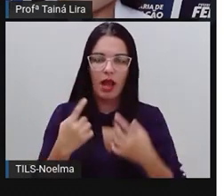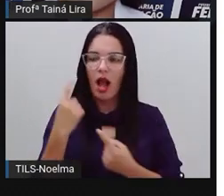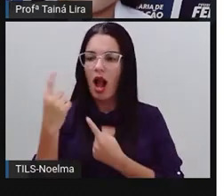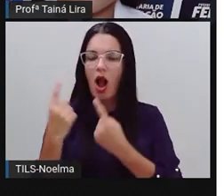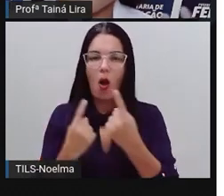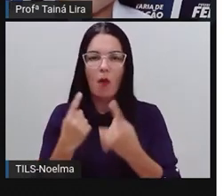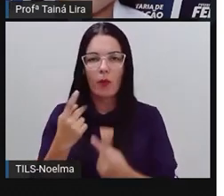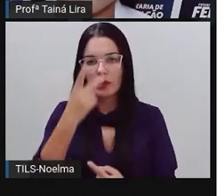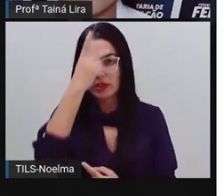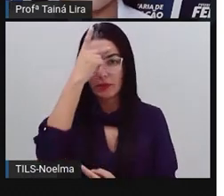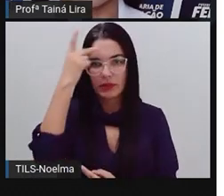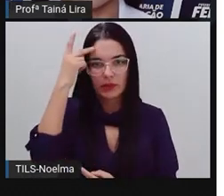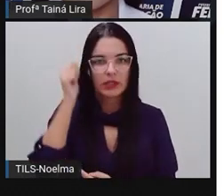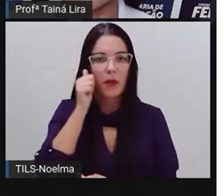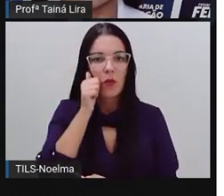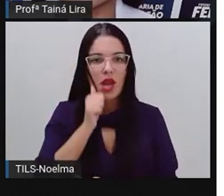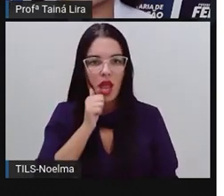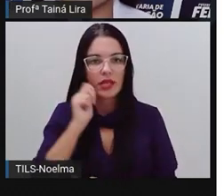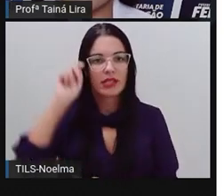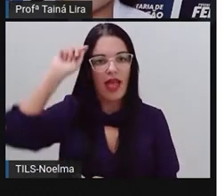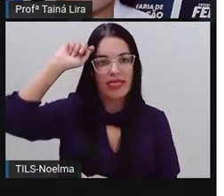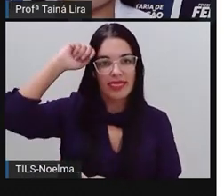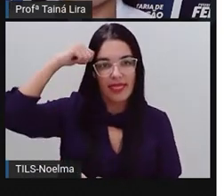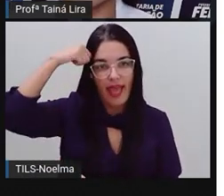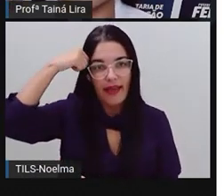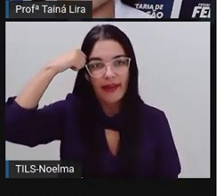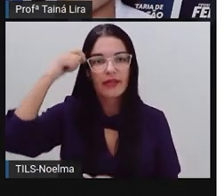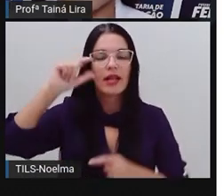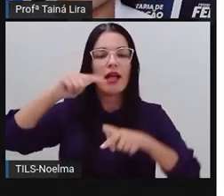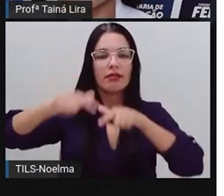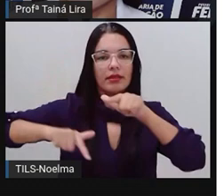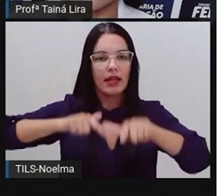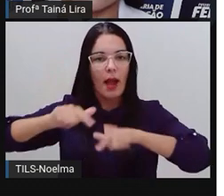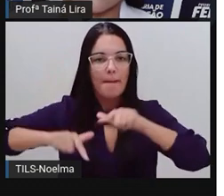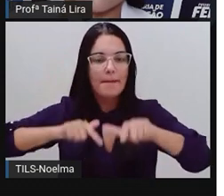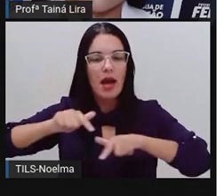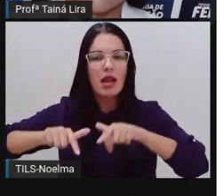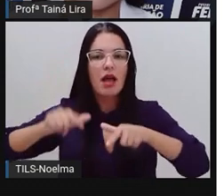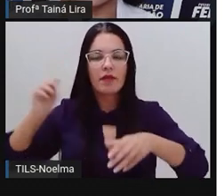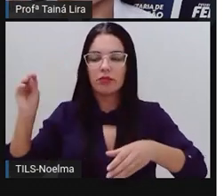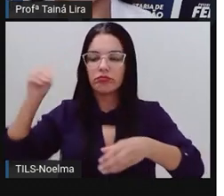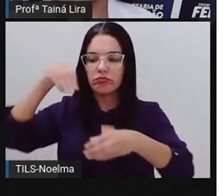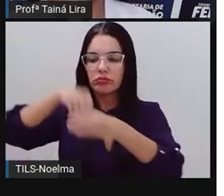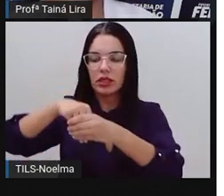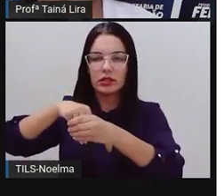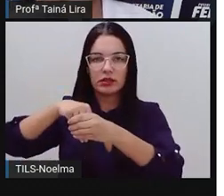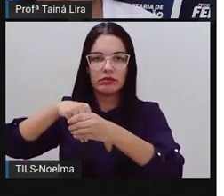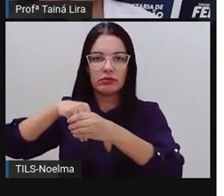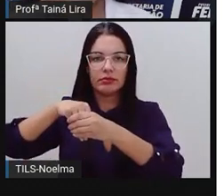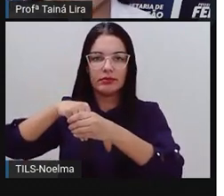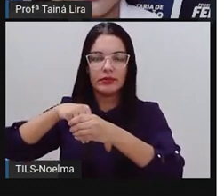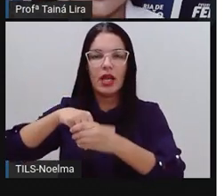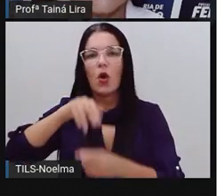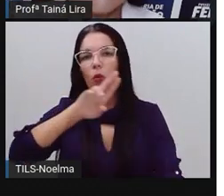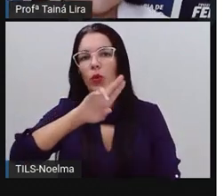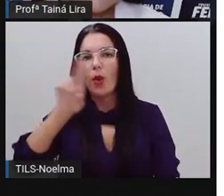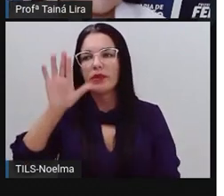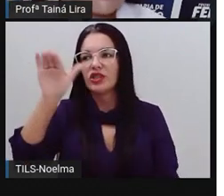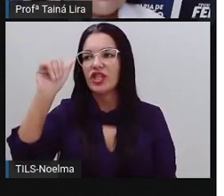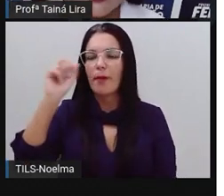alguns algumas Principalmente as mulheres né trabalhavam ali como eram chamadas de mucamas